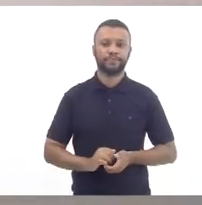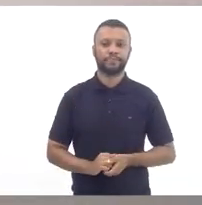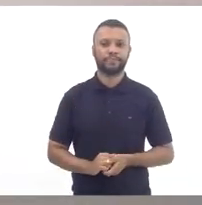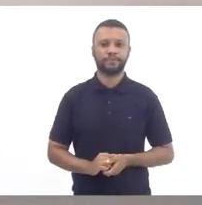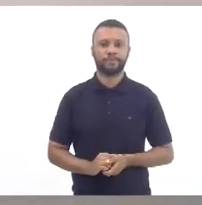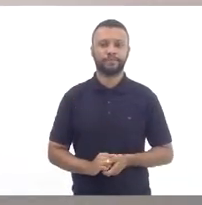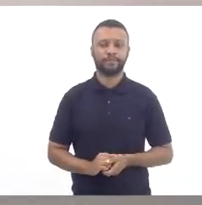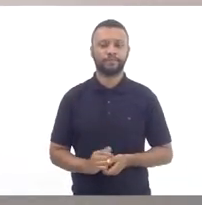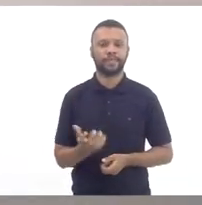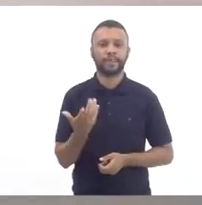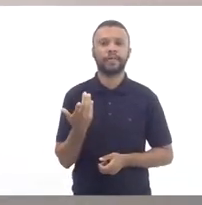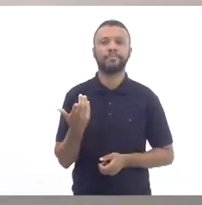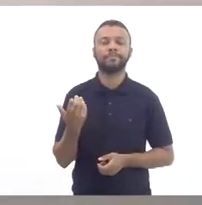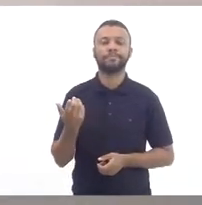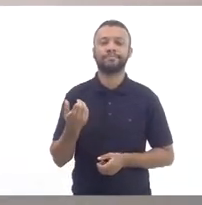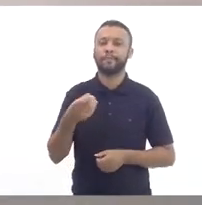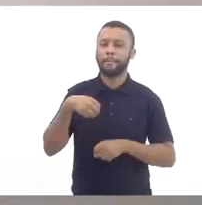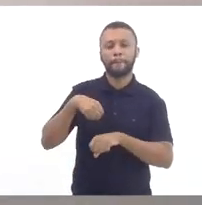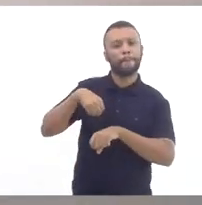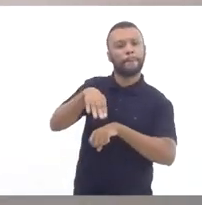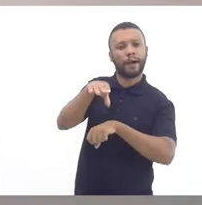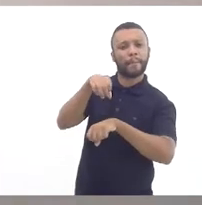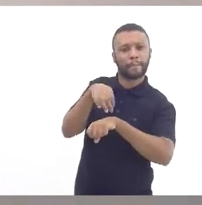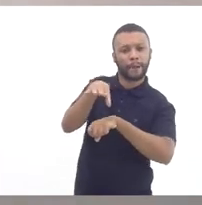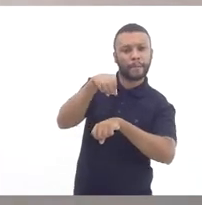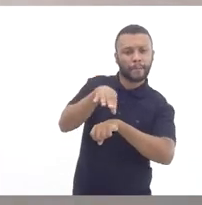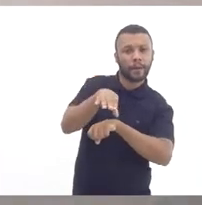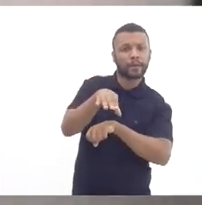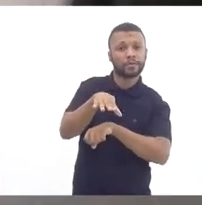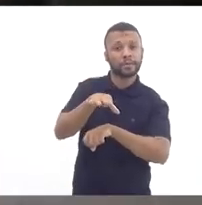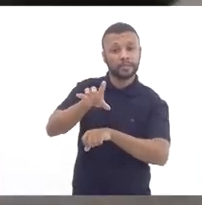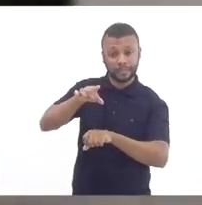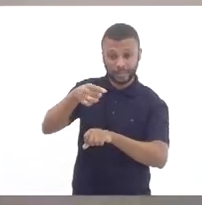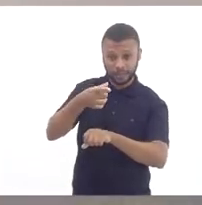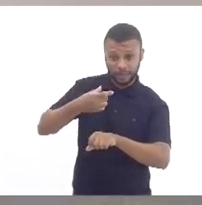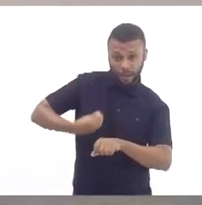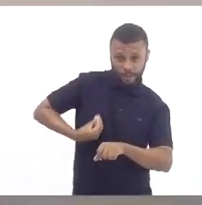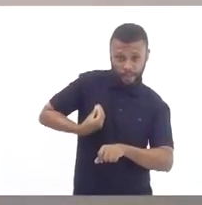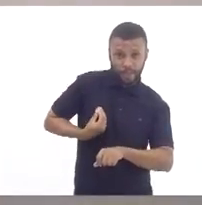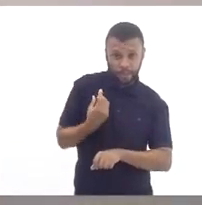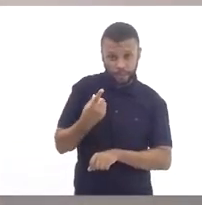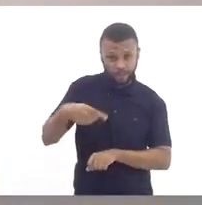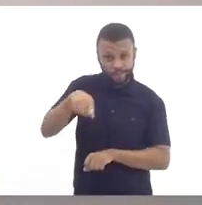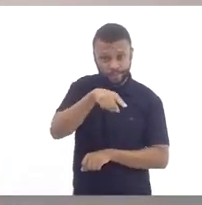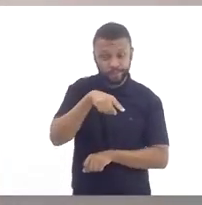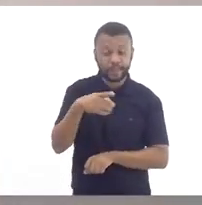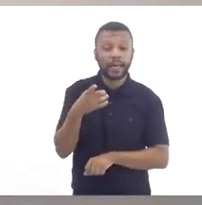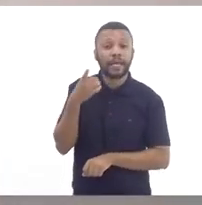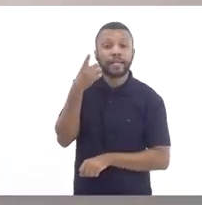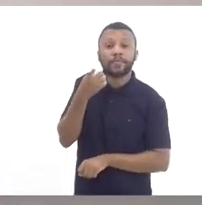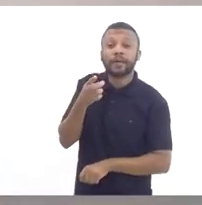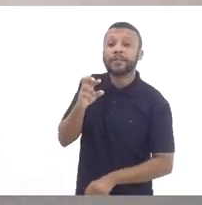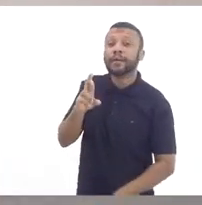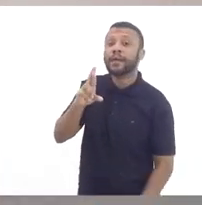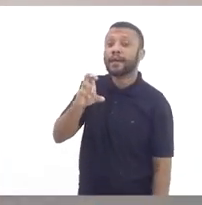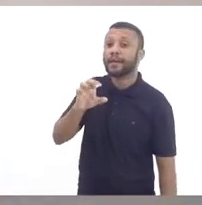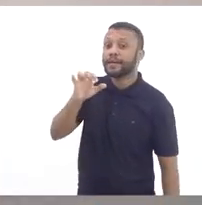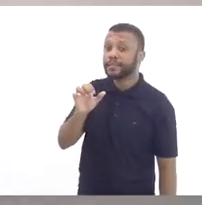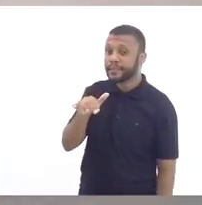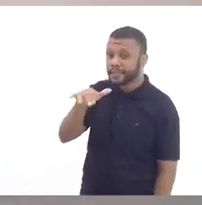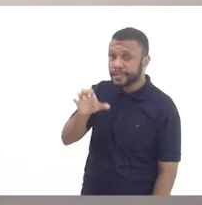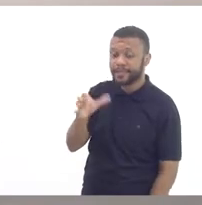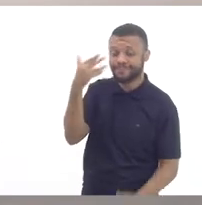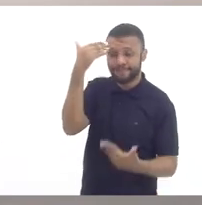passar aos presentes, a essa audiência pública, deputada Rejane, obrigado pela presença, que